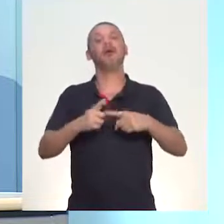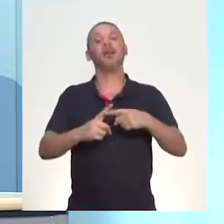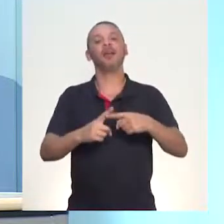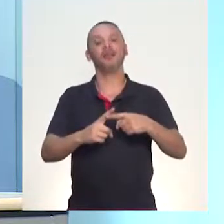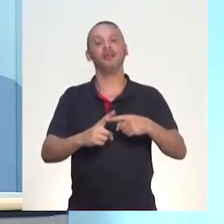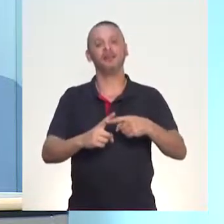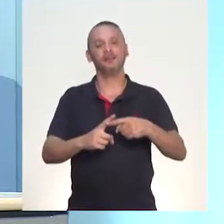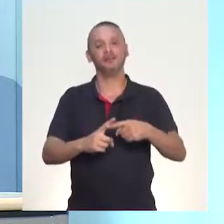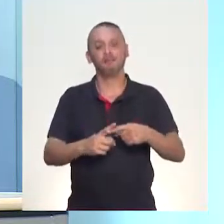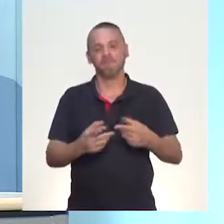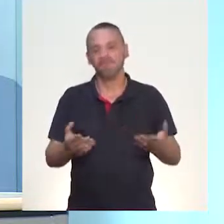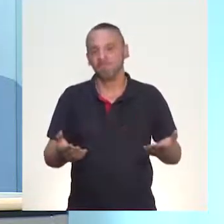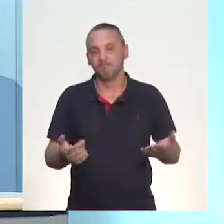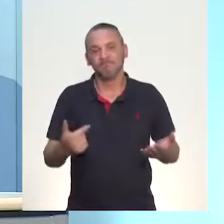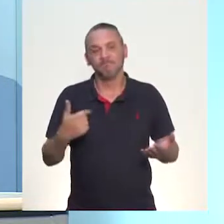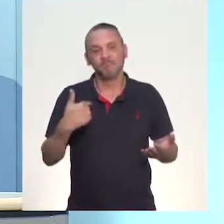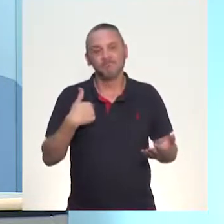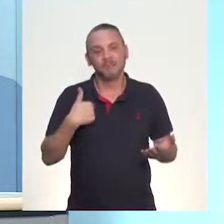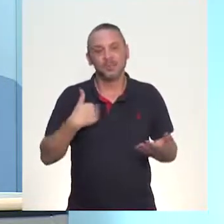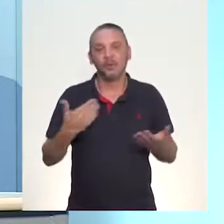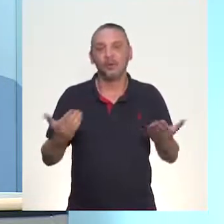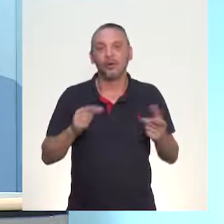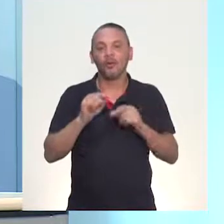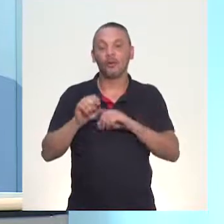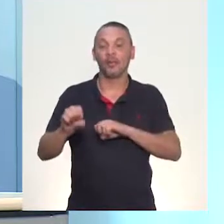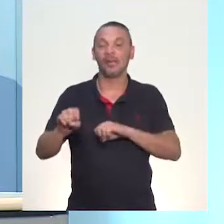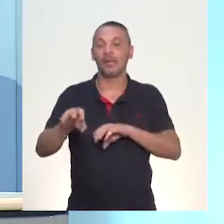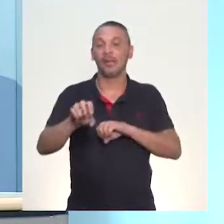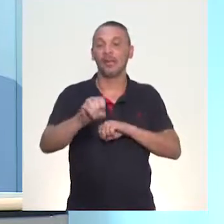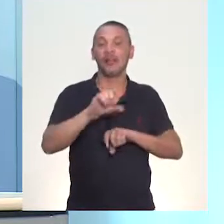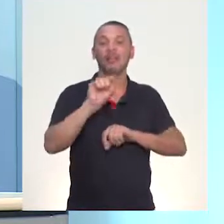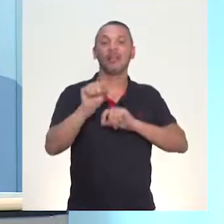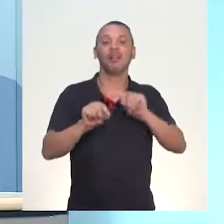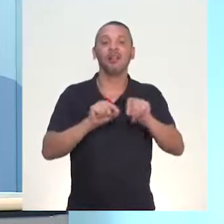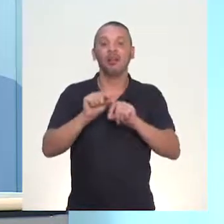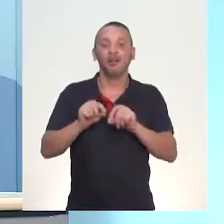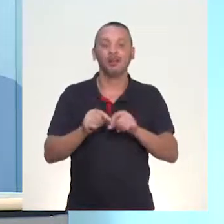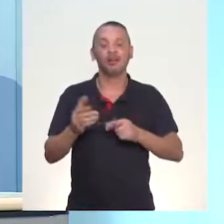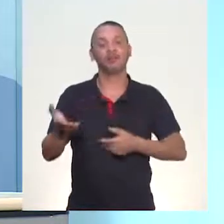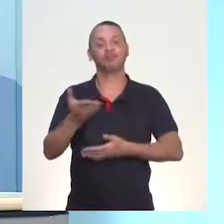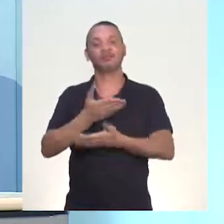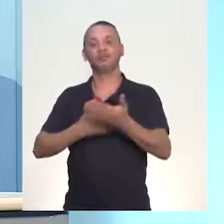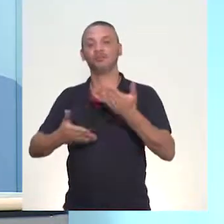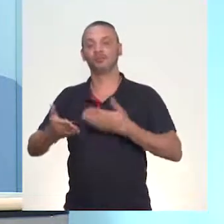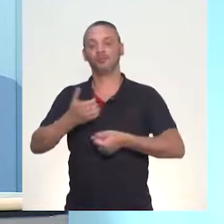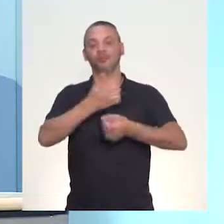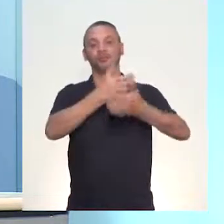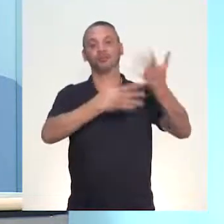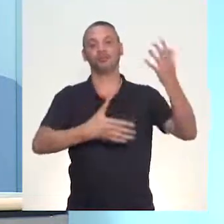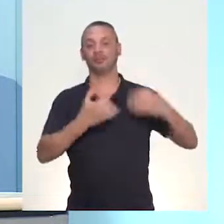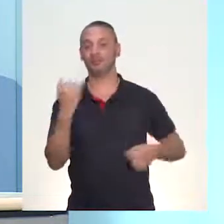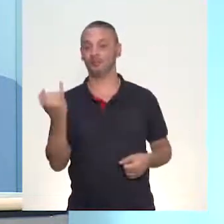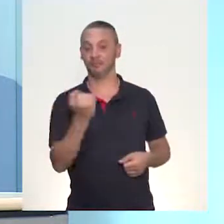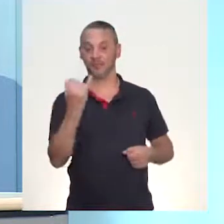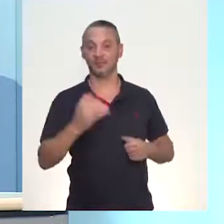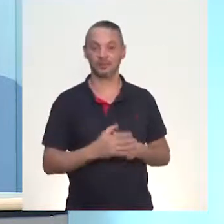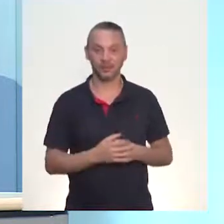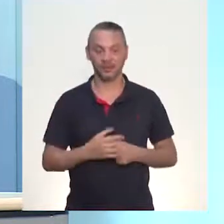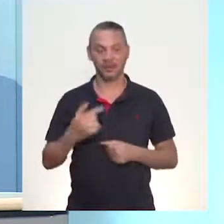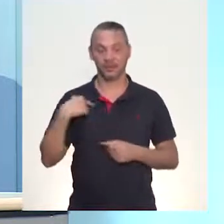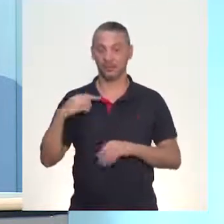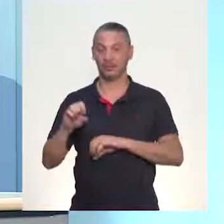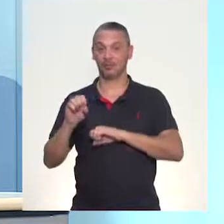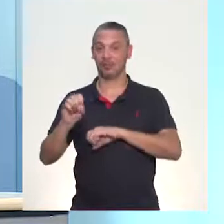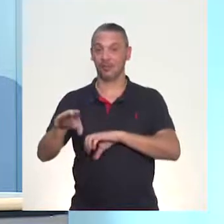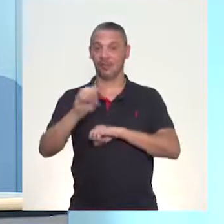sentado aqui? Porque eu pretendo, nessa aula, abrir para interação mais do que nunca, né? Então, geralmente, quando eu estou dando